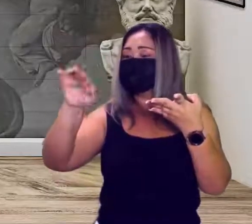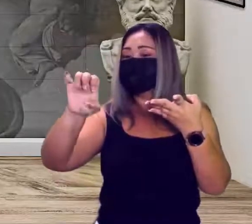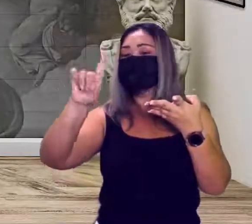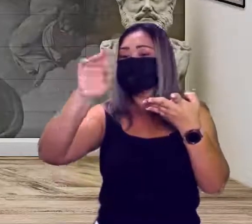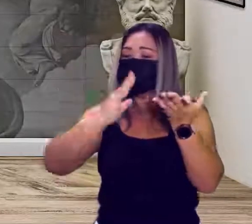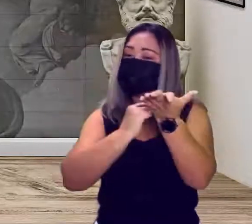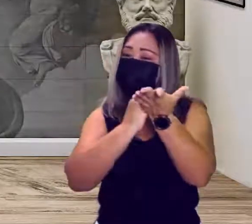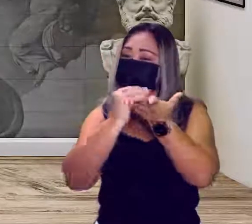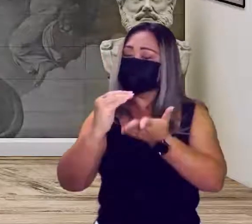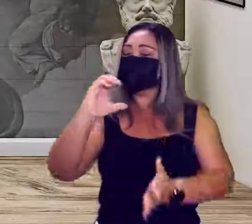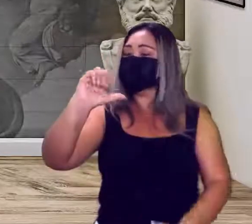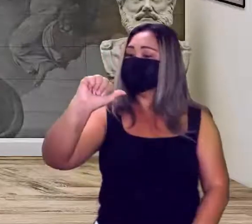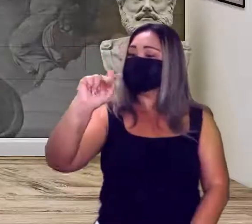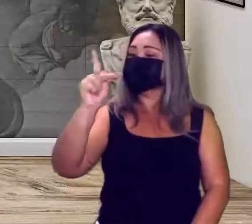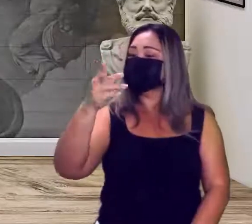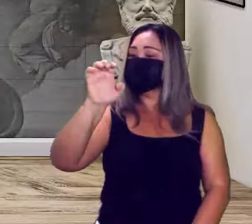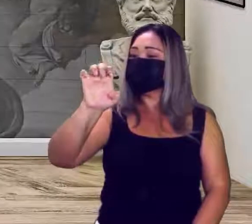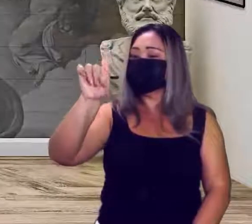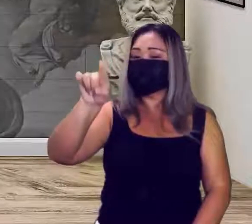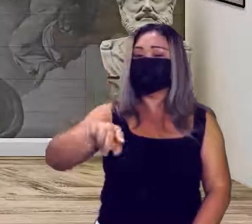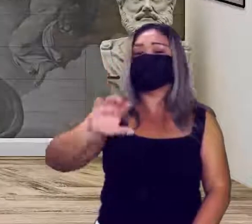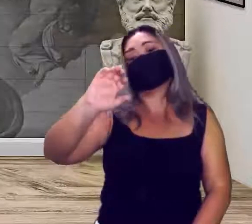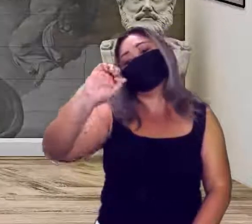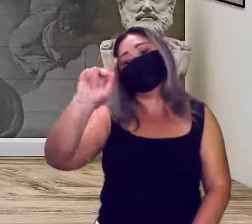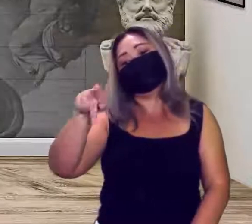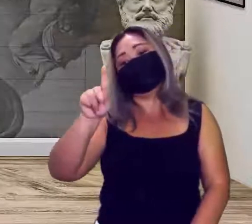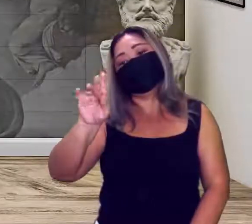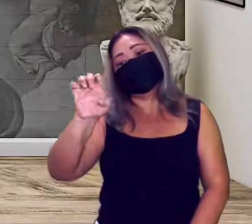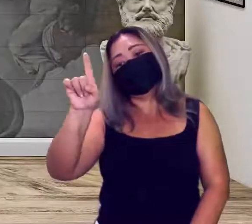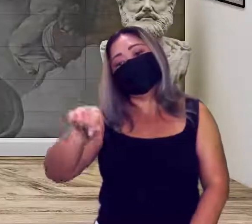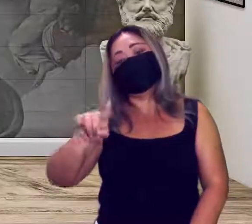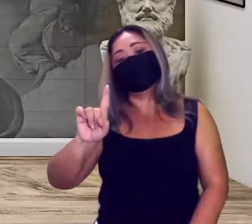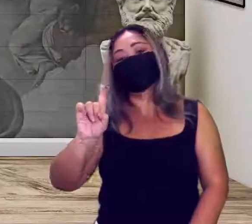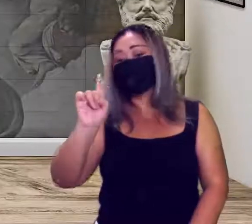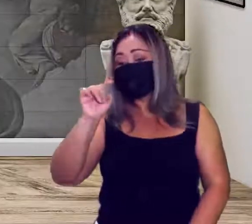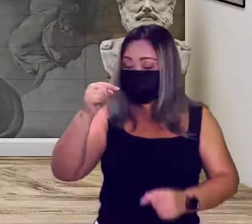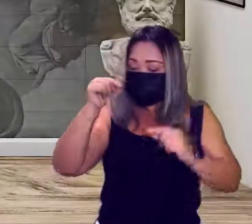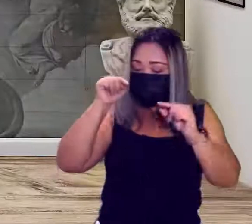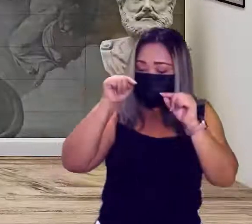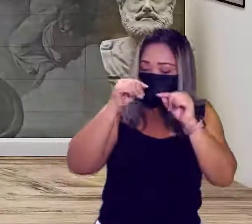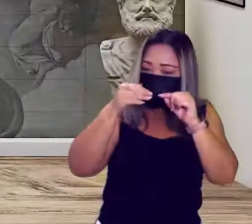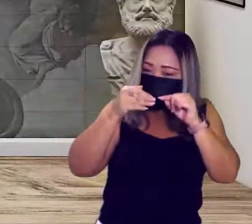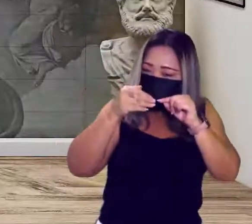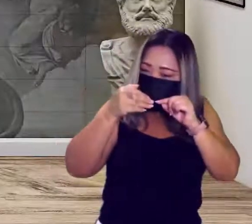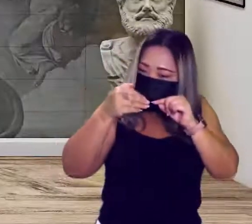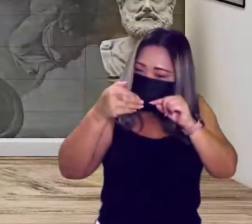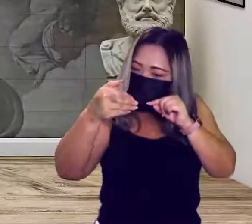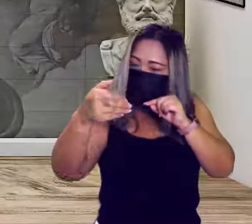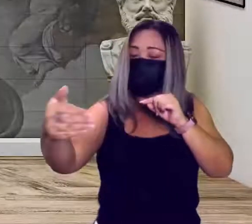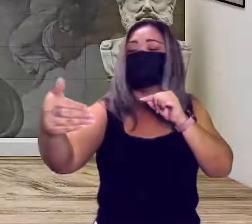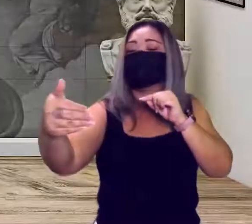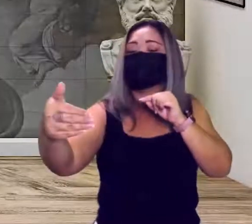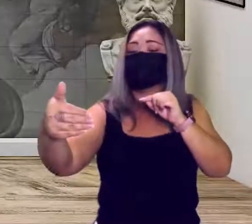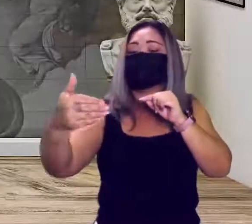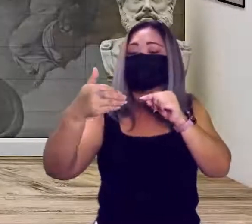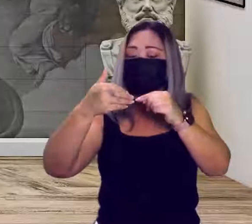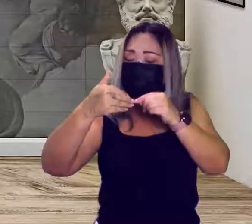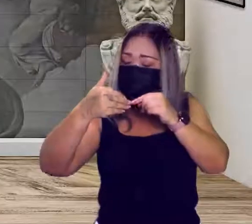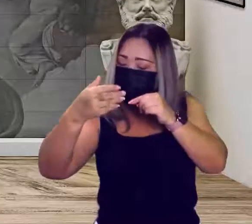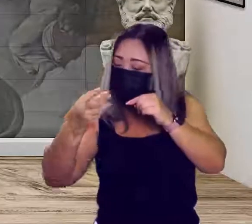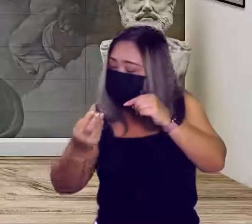arché. Podemos chamar de arqué. Arqué é o ponto inicial da origem de tudo. É uma